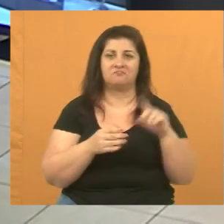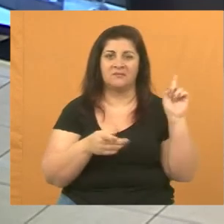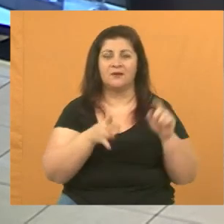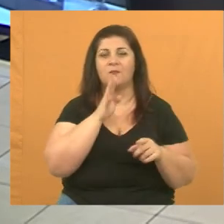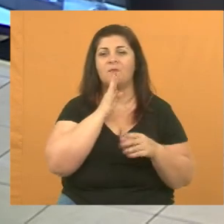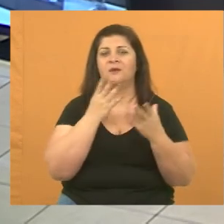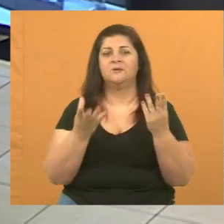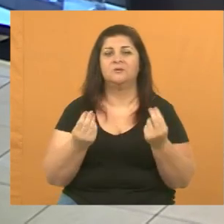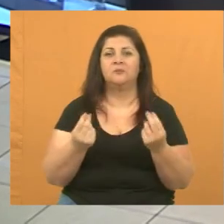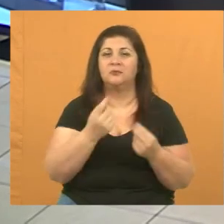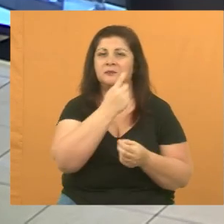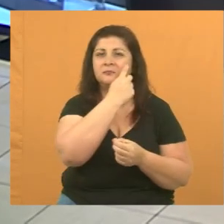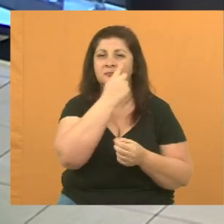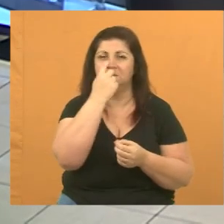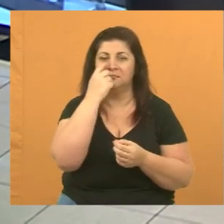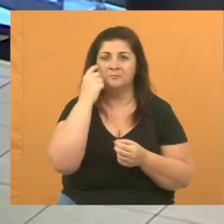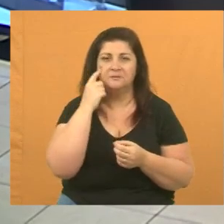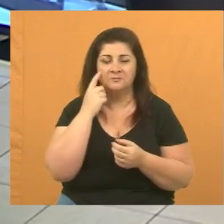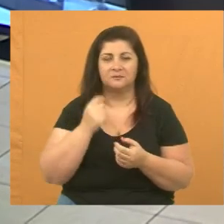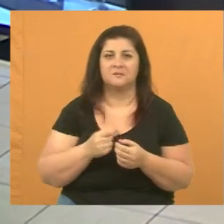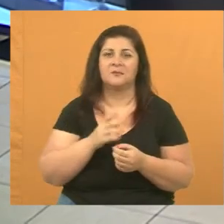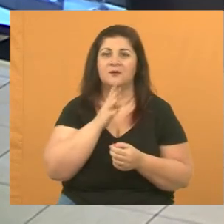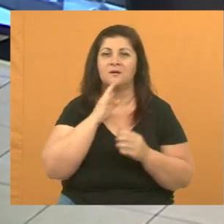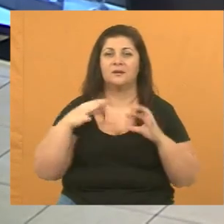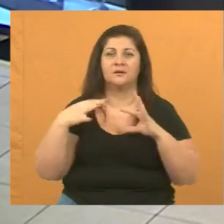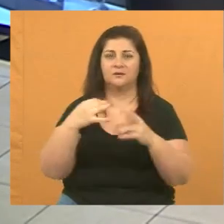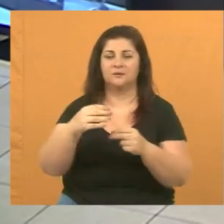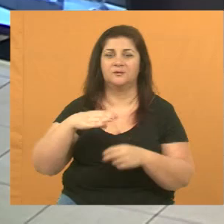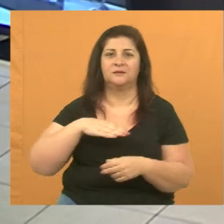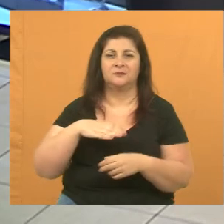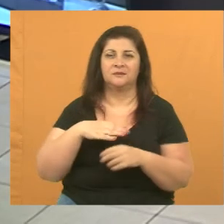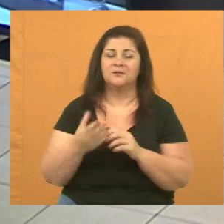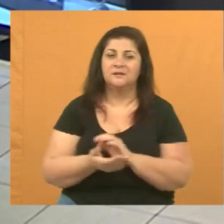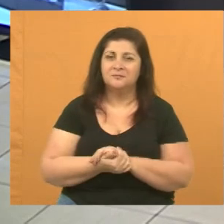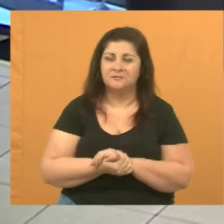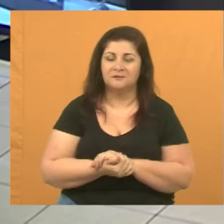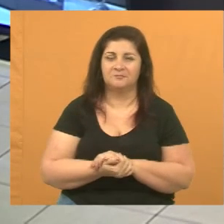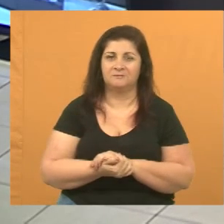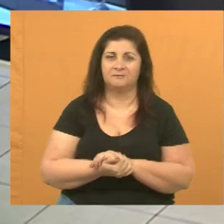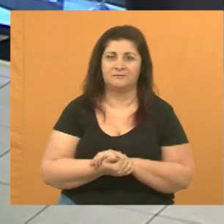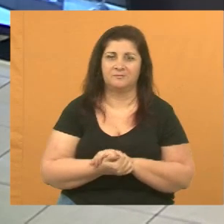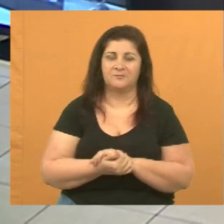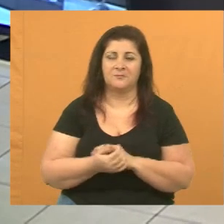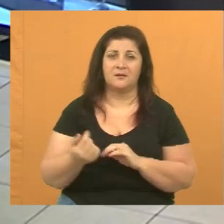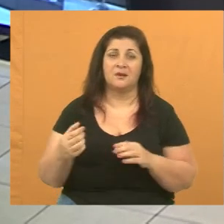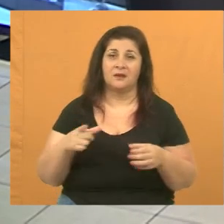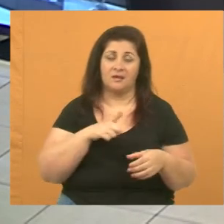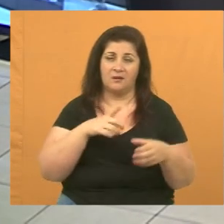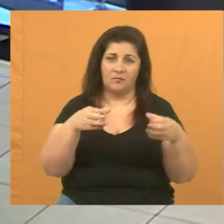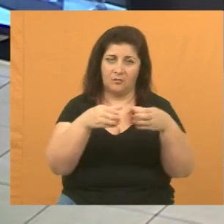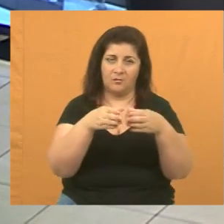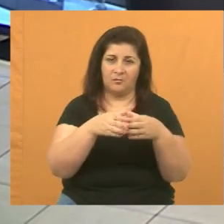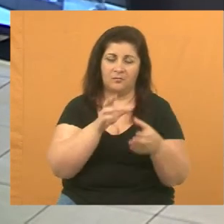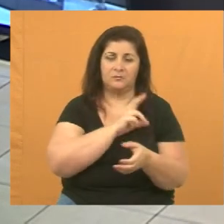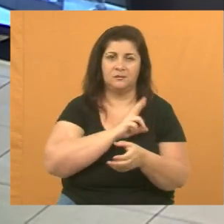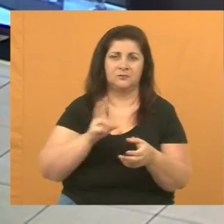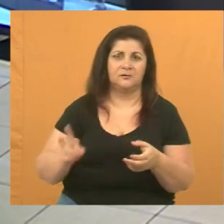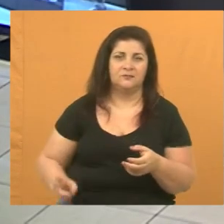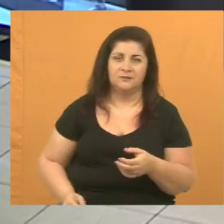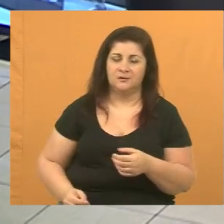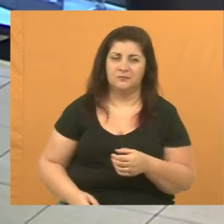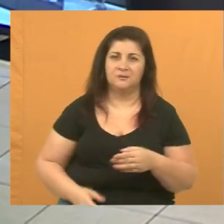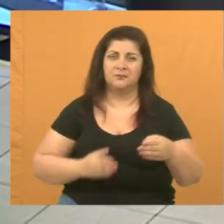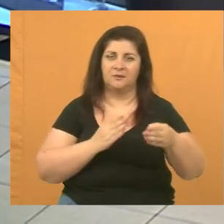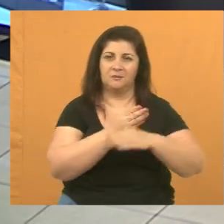Lua e conheço toda a cidade de Jacareí. Então, aí nós estamos aqui, um grupo de vereador, aprovando